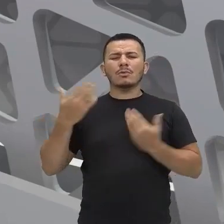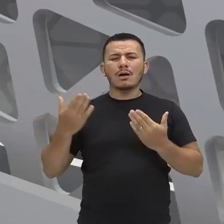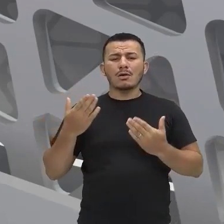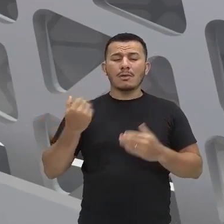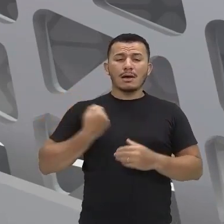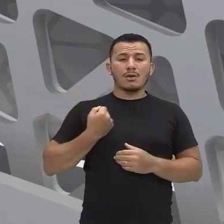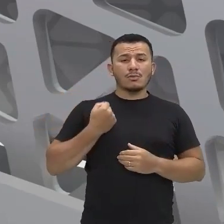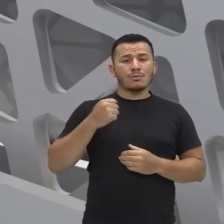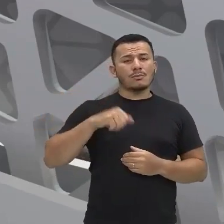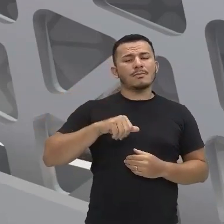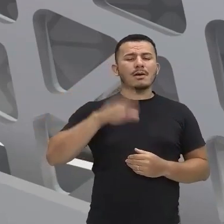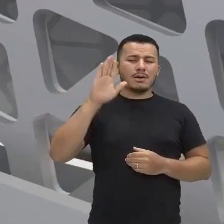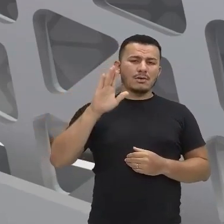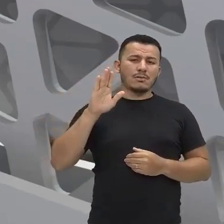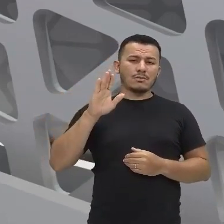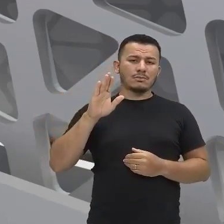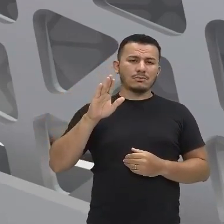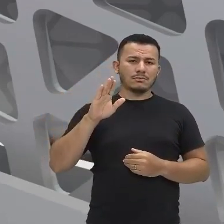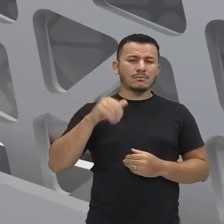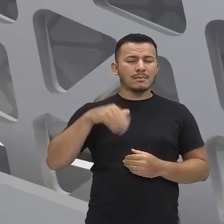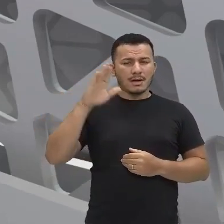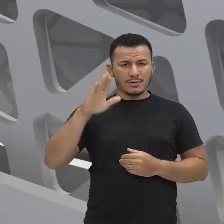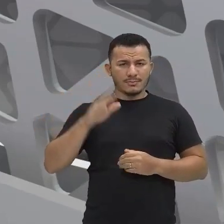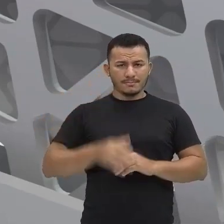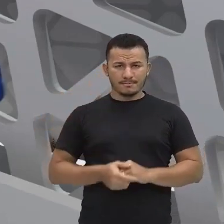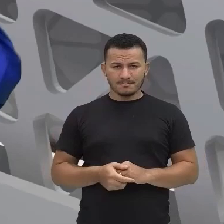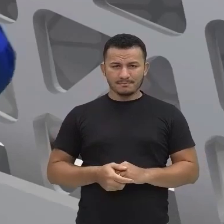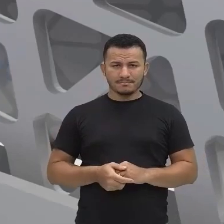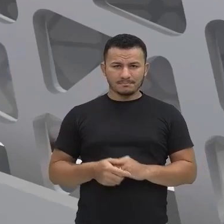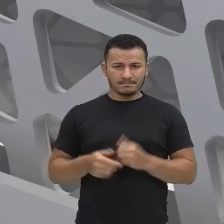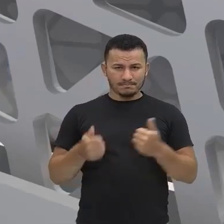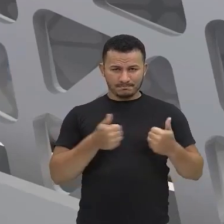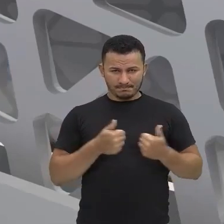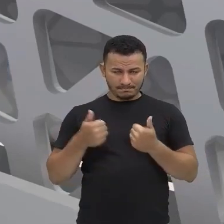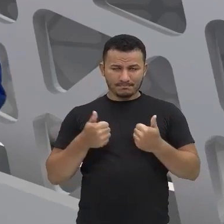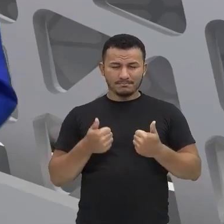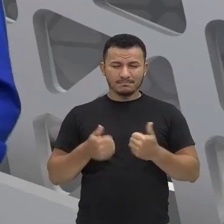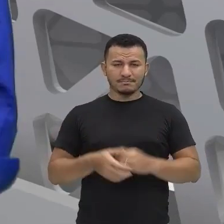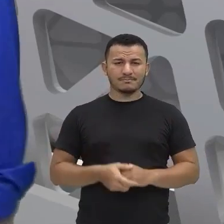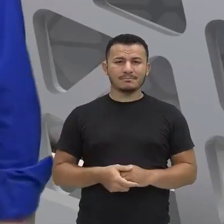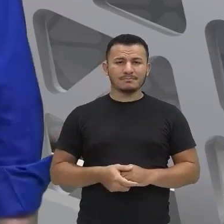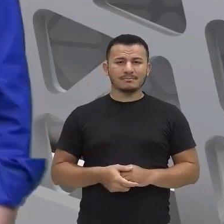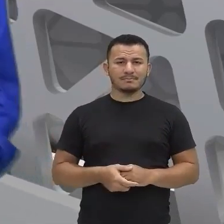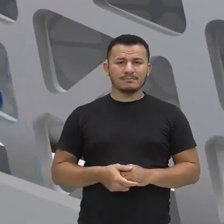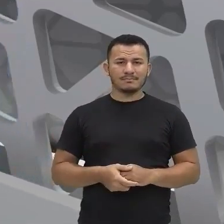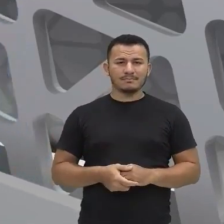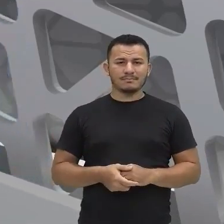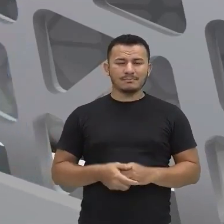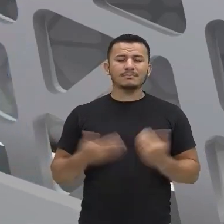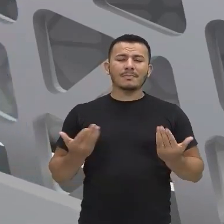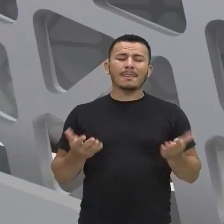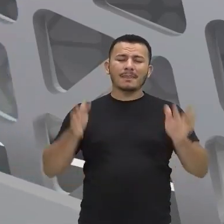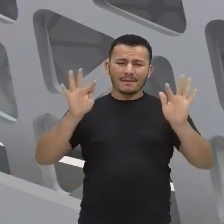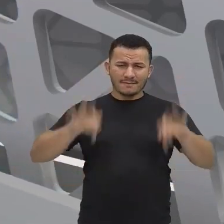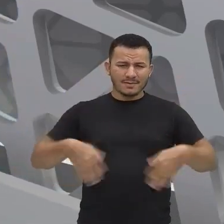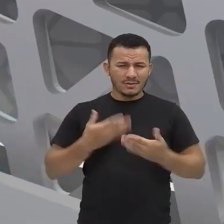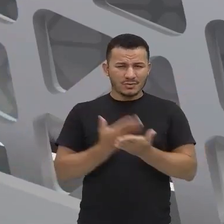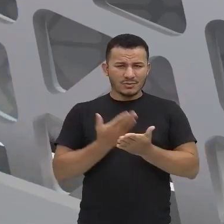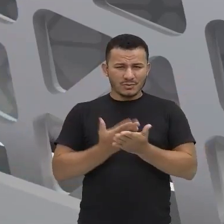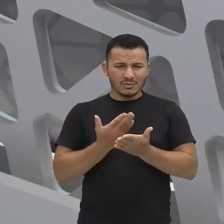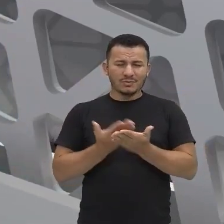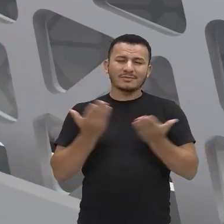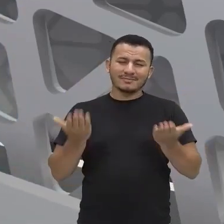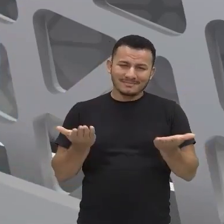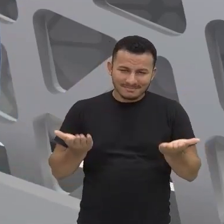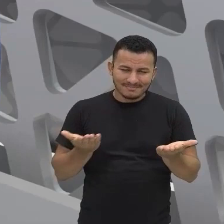O sinal do maior número em módulo. Beleza, meu povo? Então, ficamos por aqui. Essa